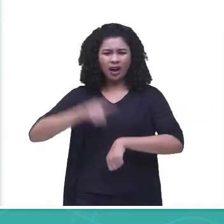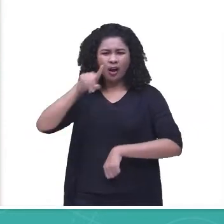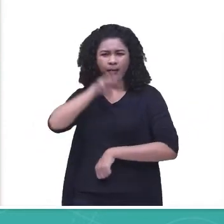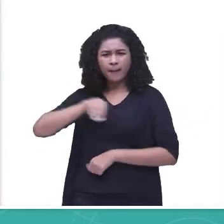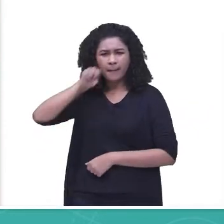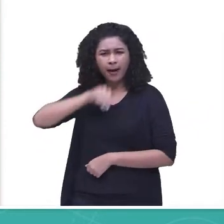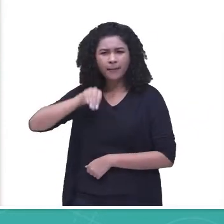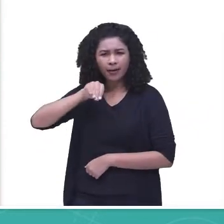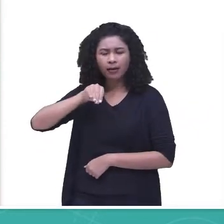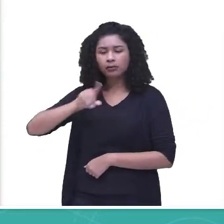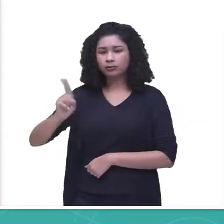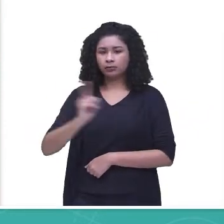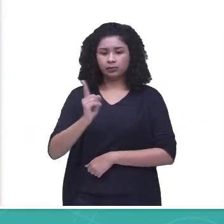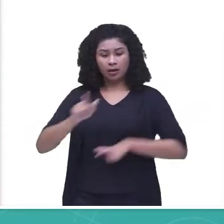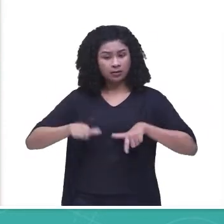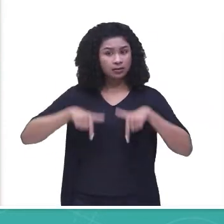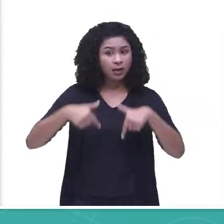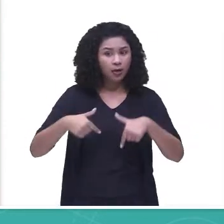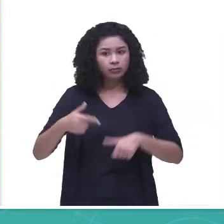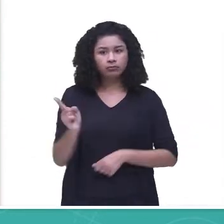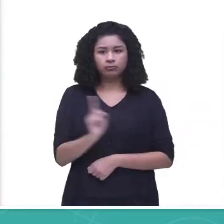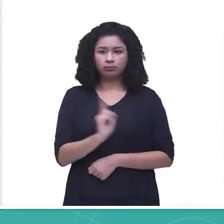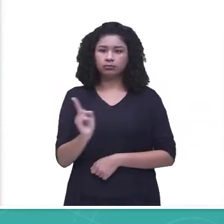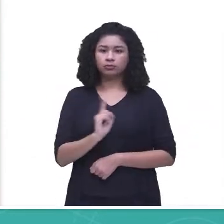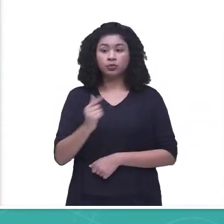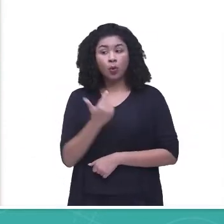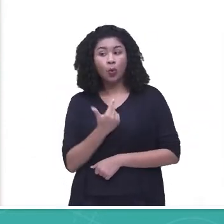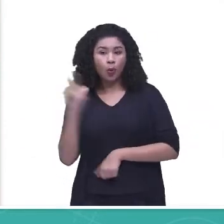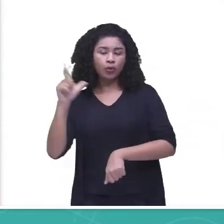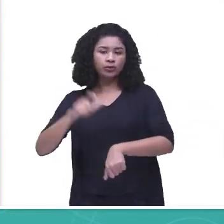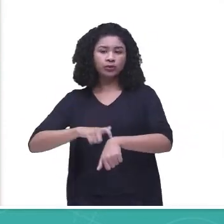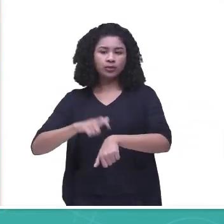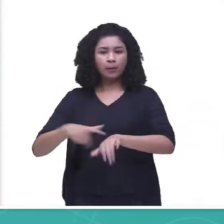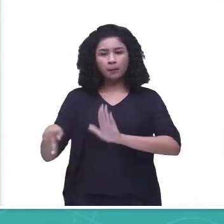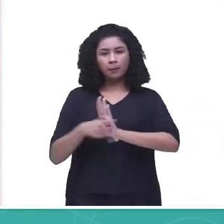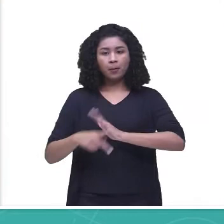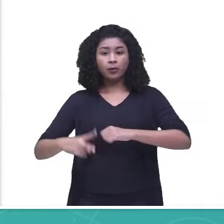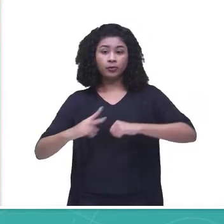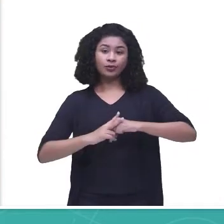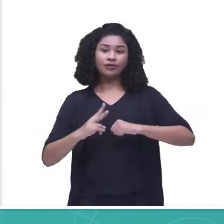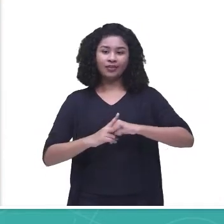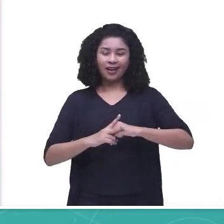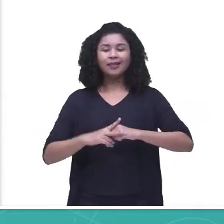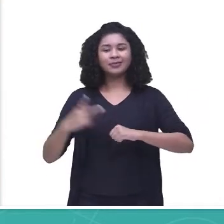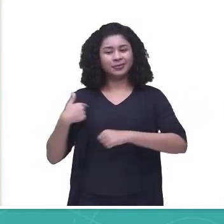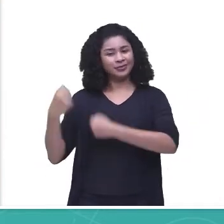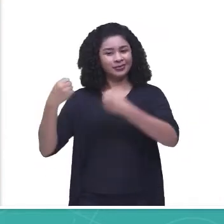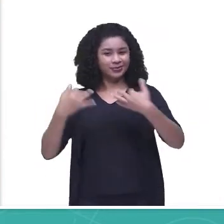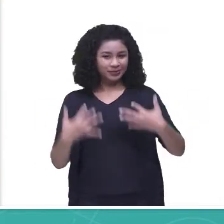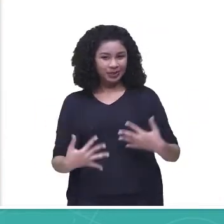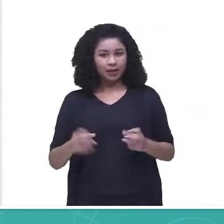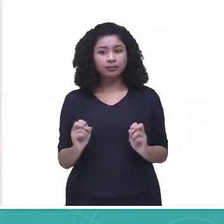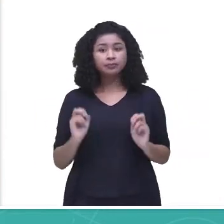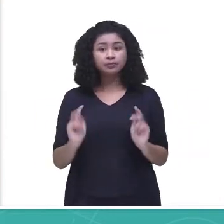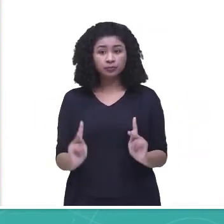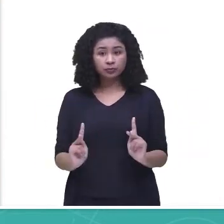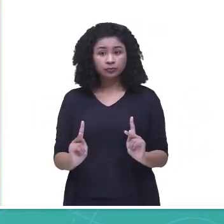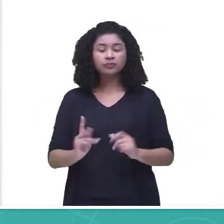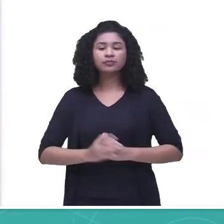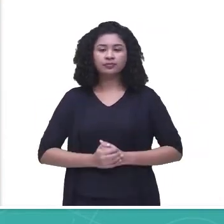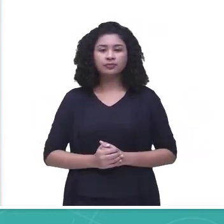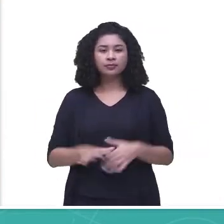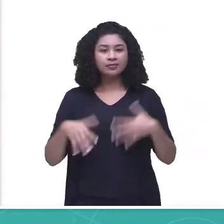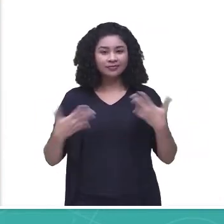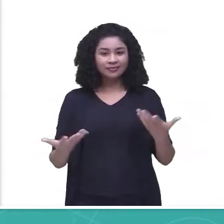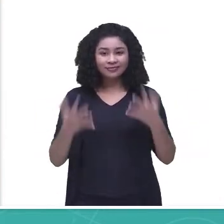que determinada ação está acontecendo. Esse é um outro tempo verbal que a gente vai ver aí no momento adequado, tá certo? Então, the Simple